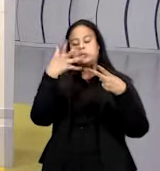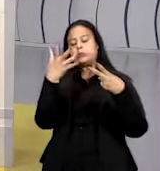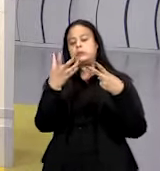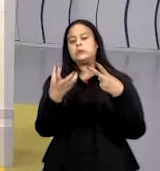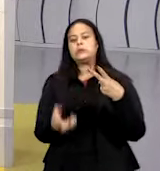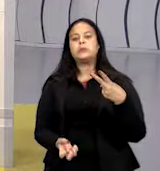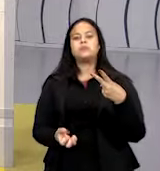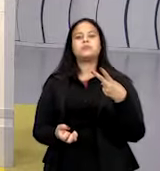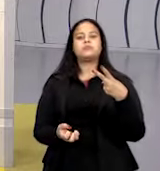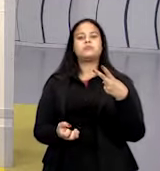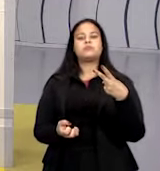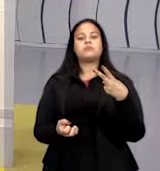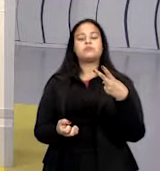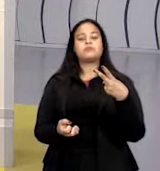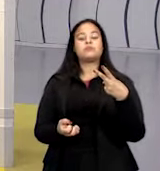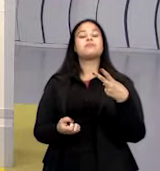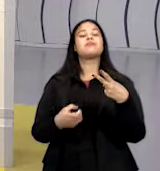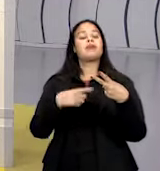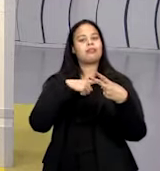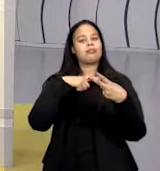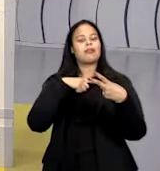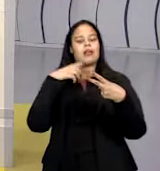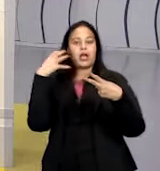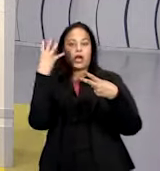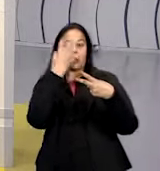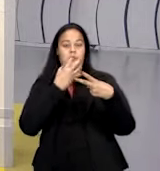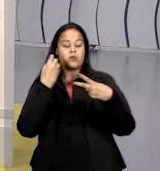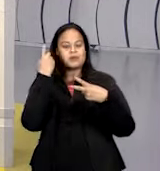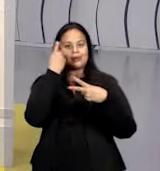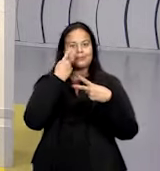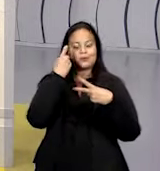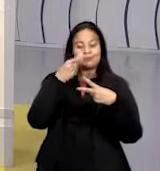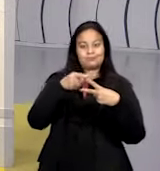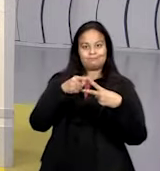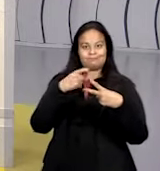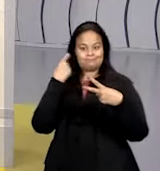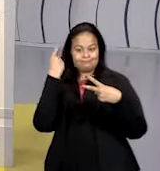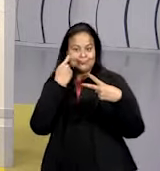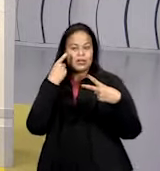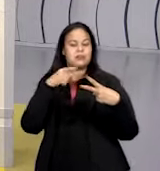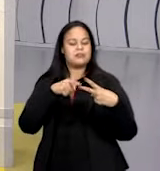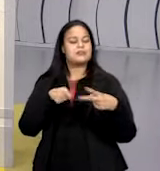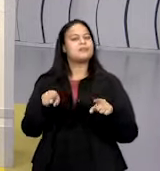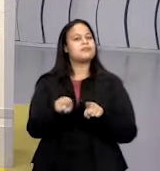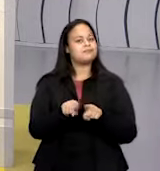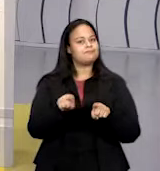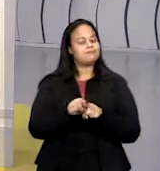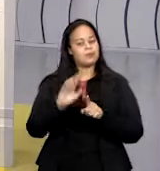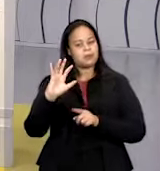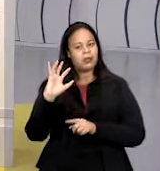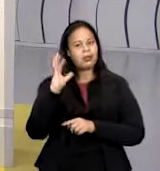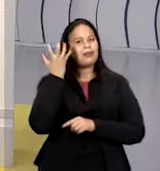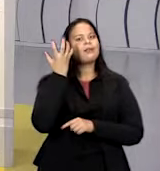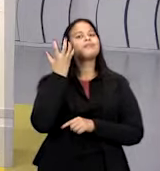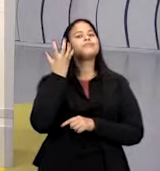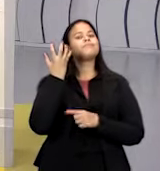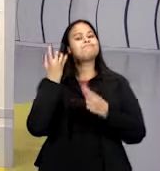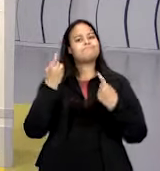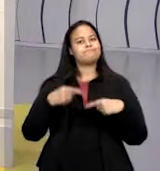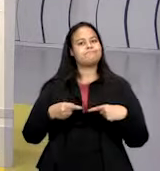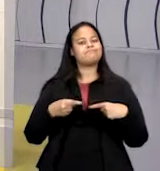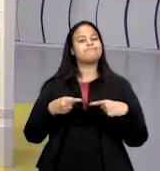Então a gente tem, né, na mesma música a preocupação com dois fenômenos que são aparentemente extremos,